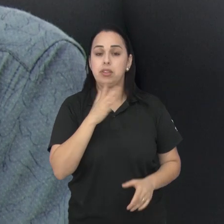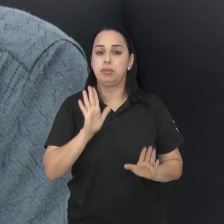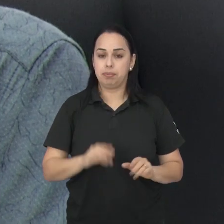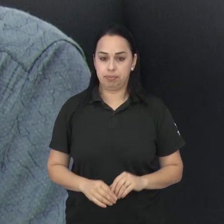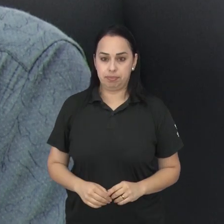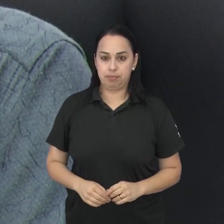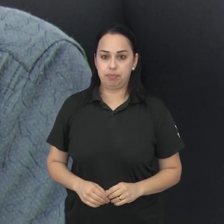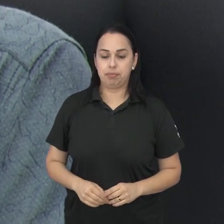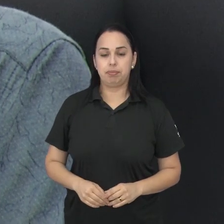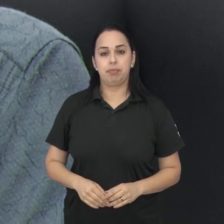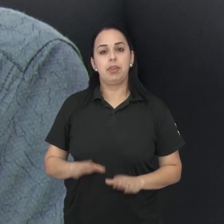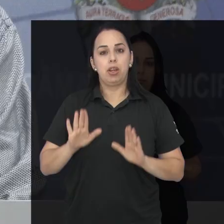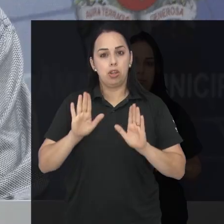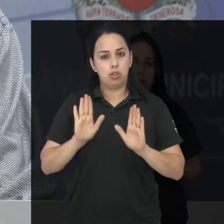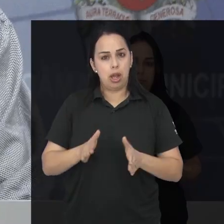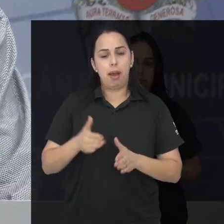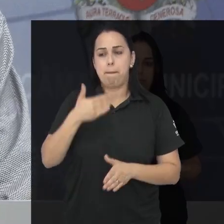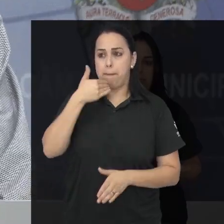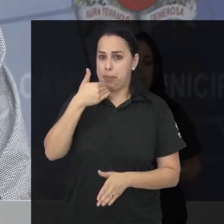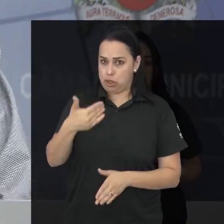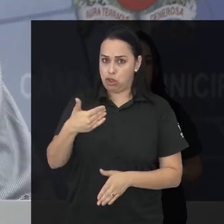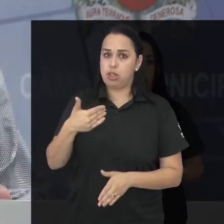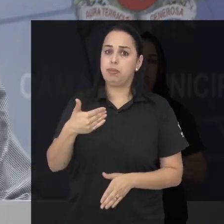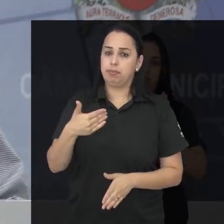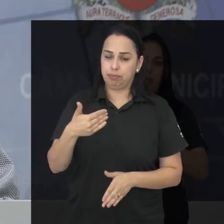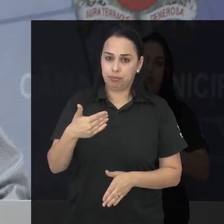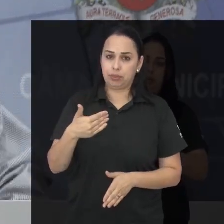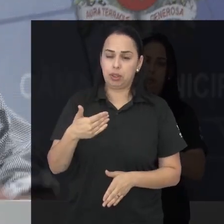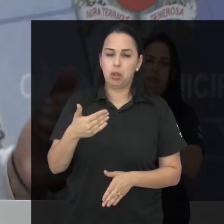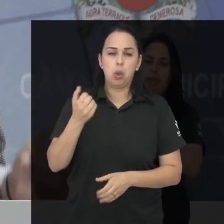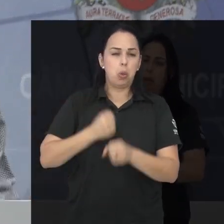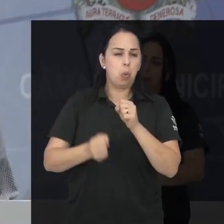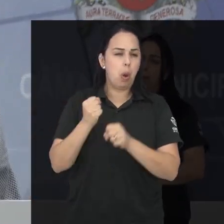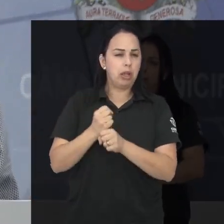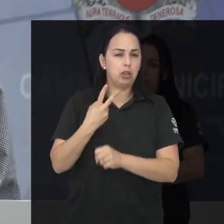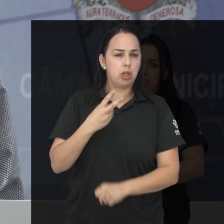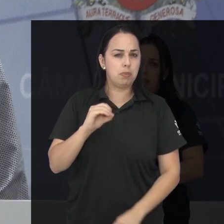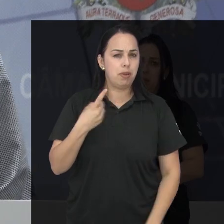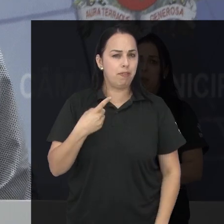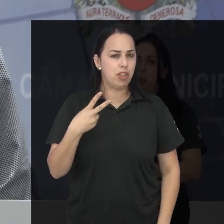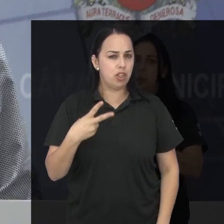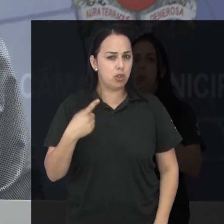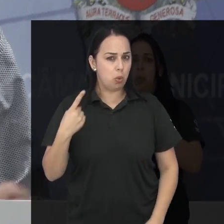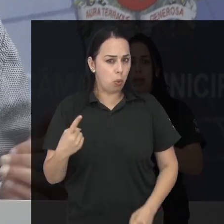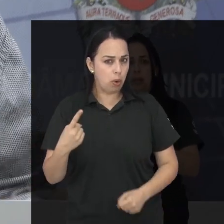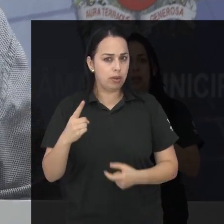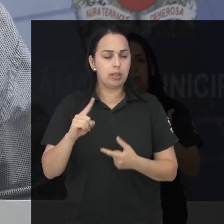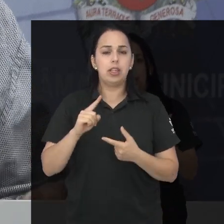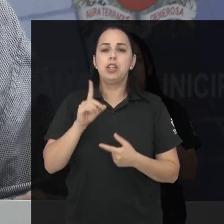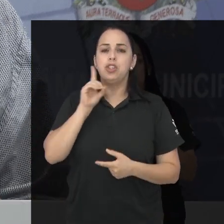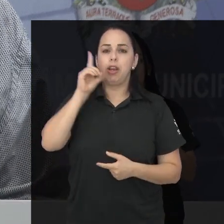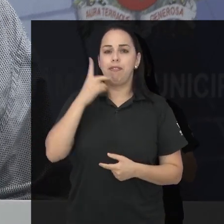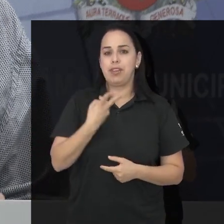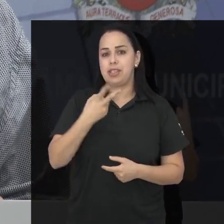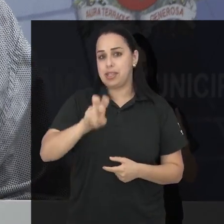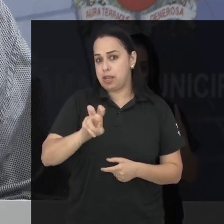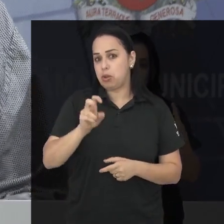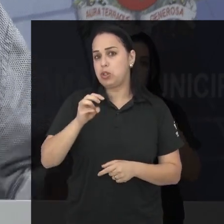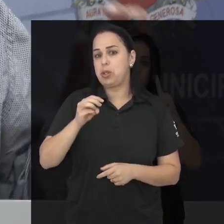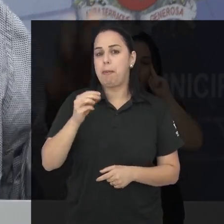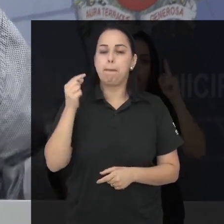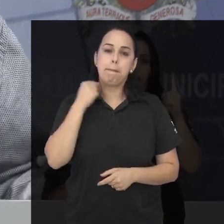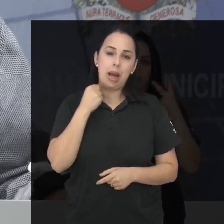vereador Roberto do Eleven. Eu fiz essa solicitação em 2021, em 25 de